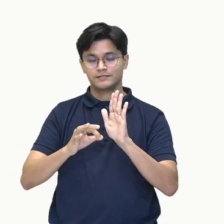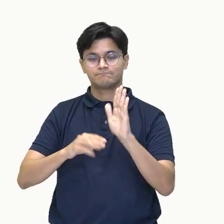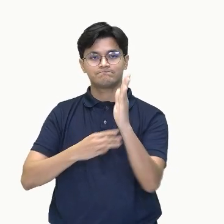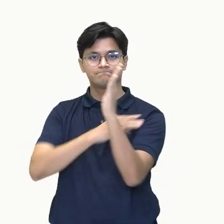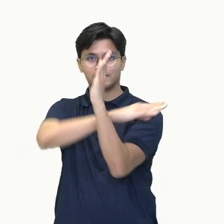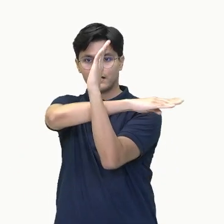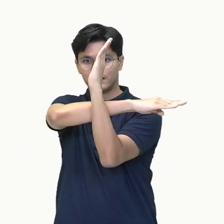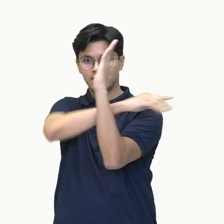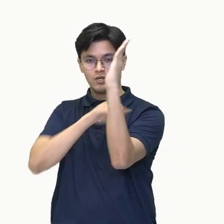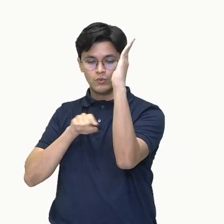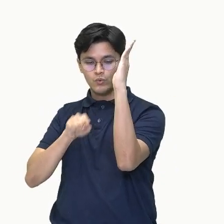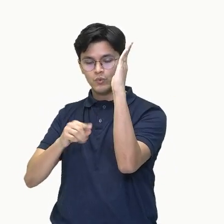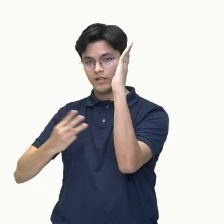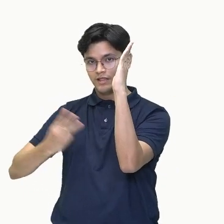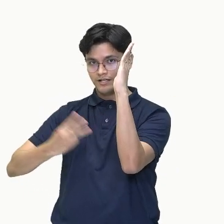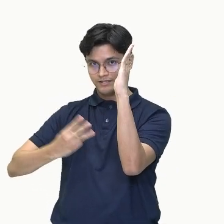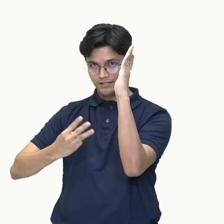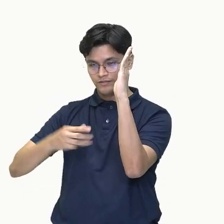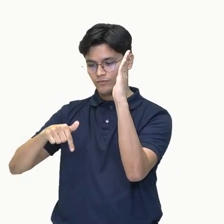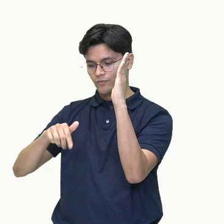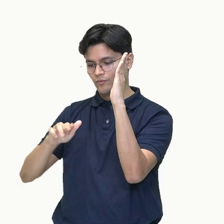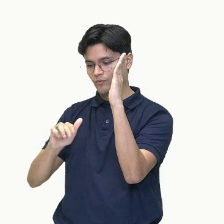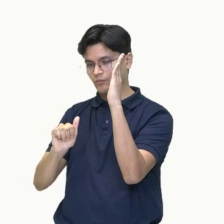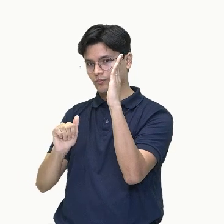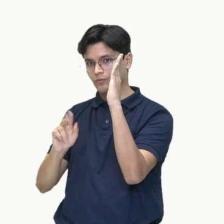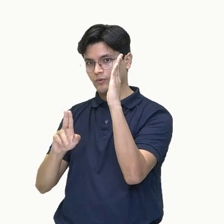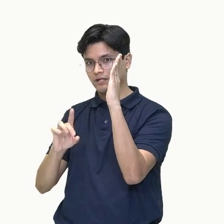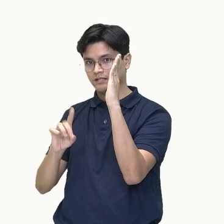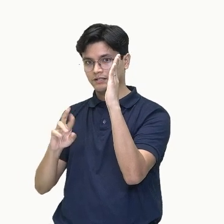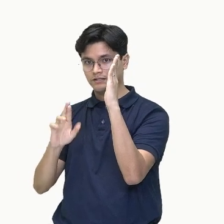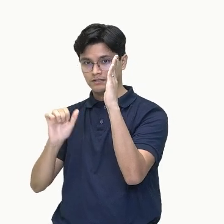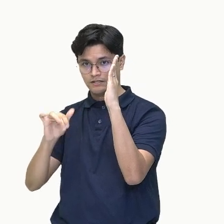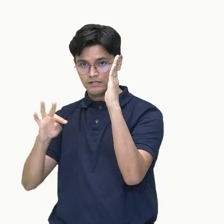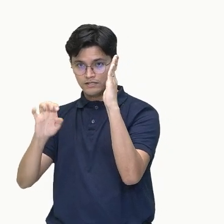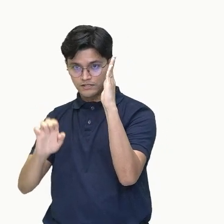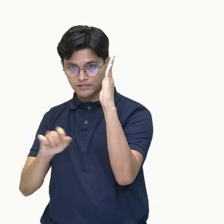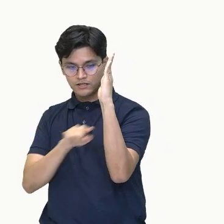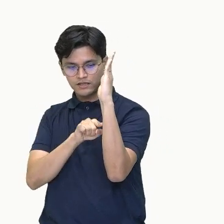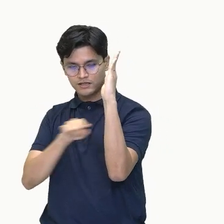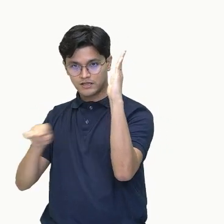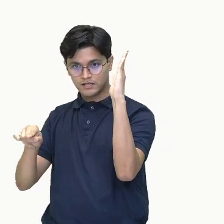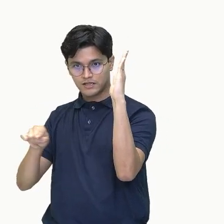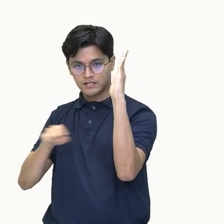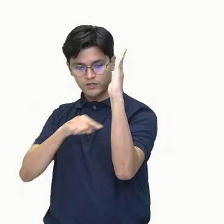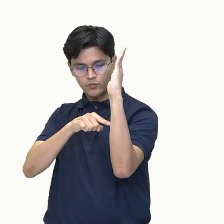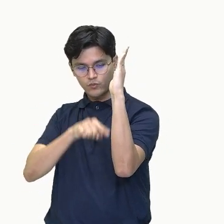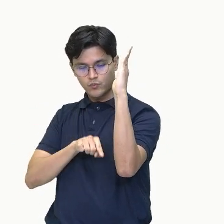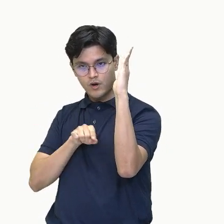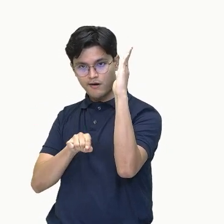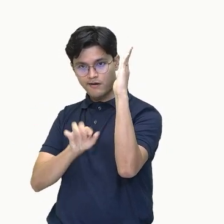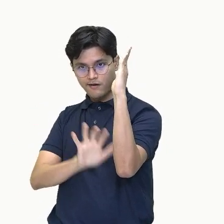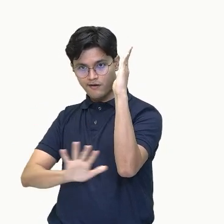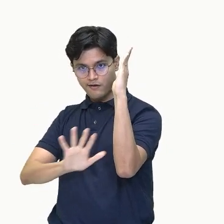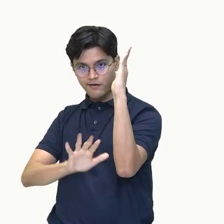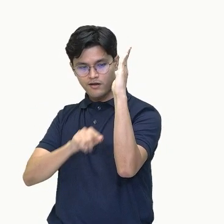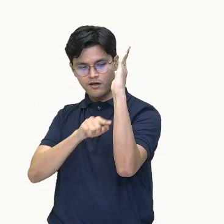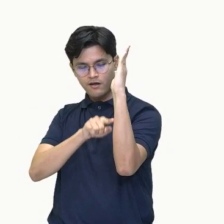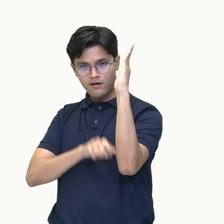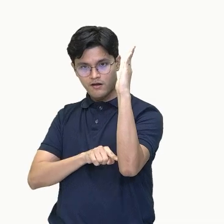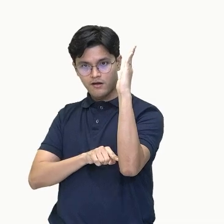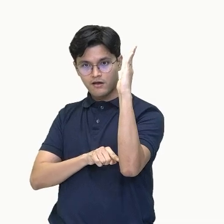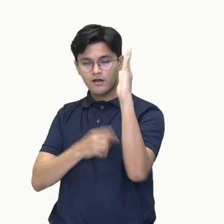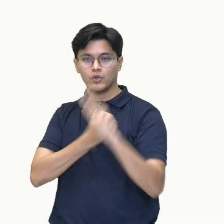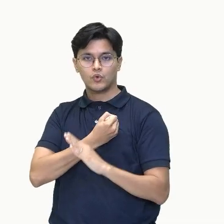quadrante, os números ali, valores do x e do y, são negativos. Mas